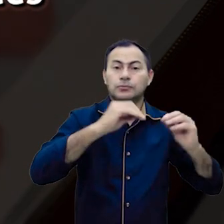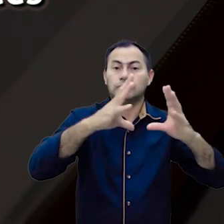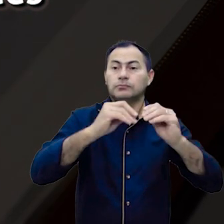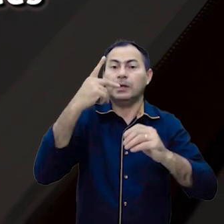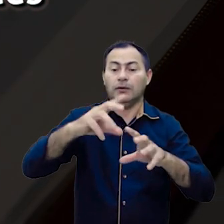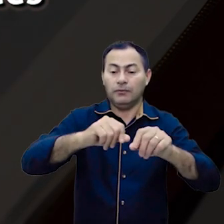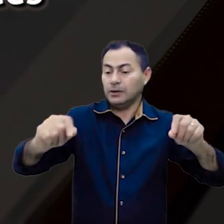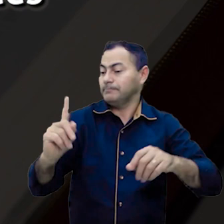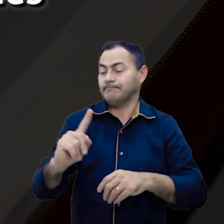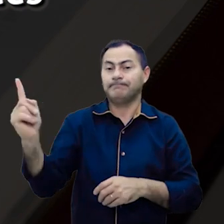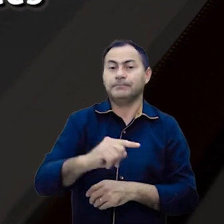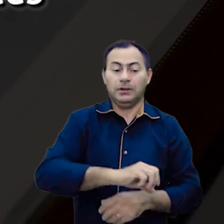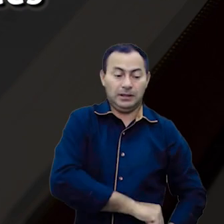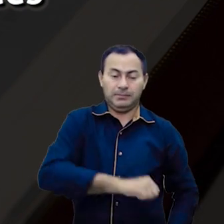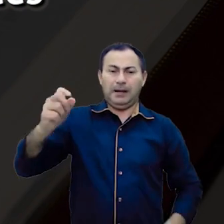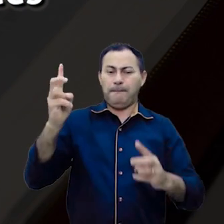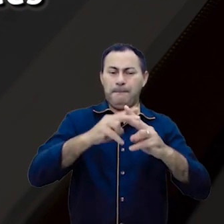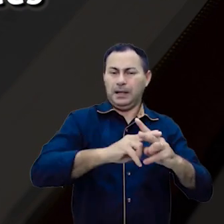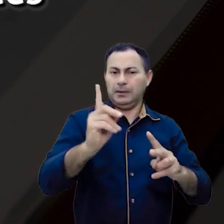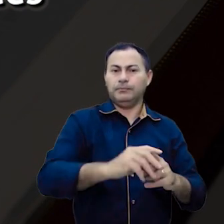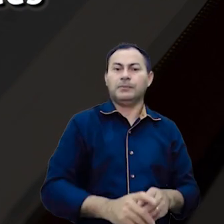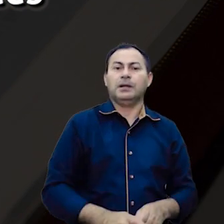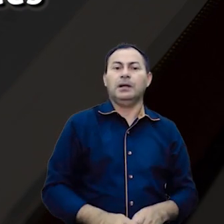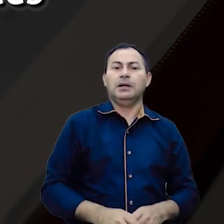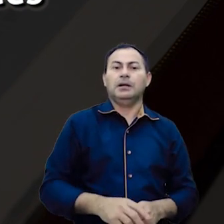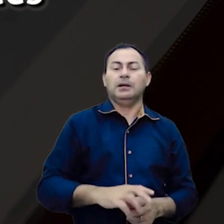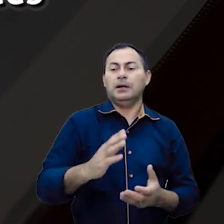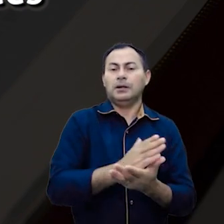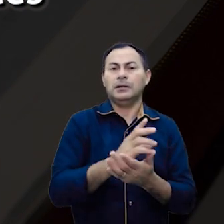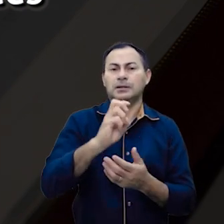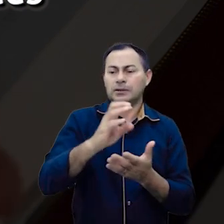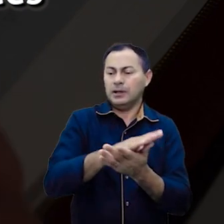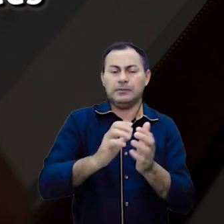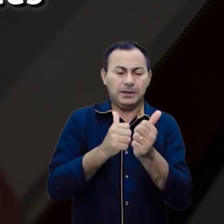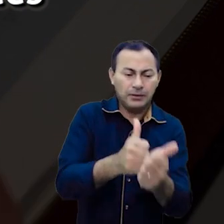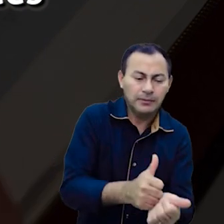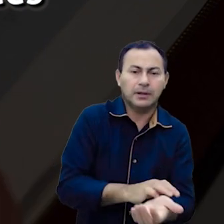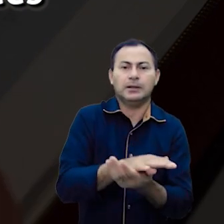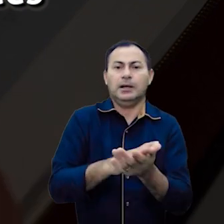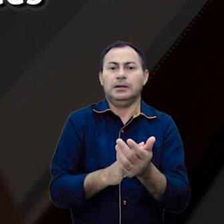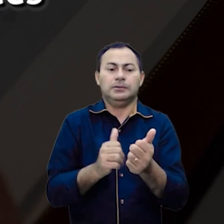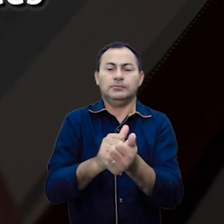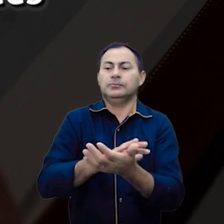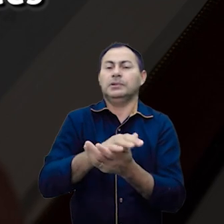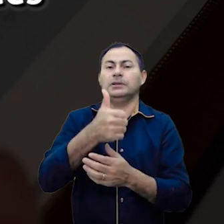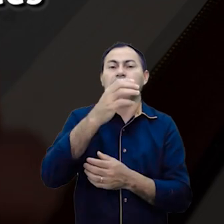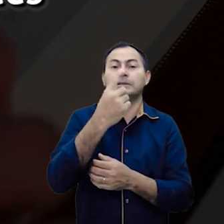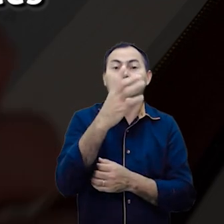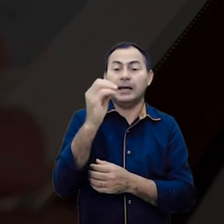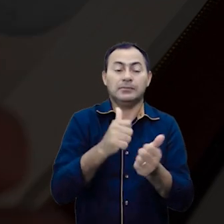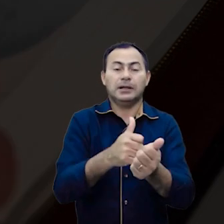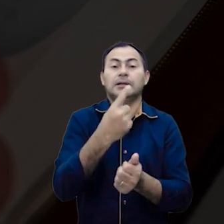nocivos da terra e pela vossa terra não passar a espada cinco de vós perseguirão sem e sem de vós